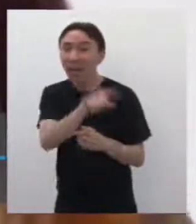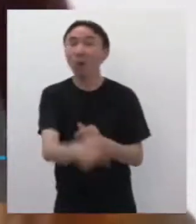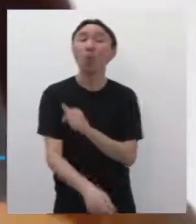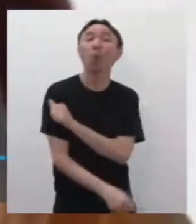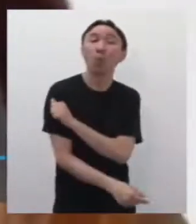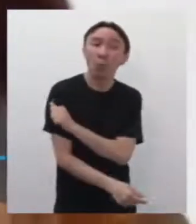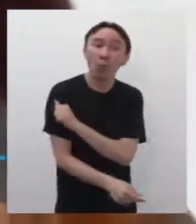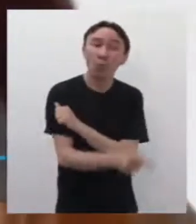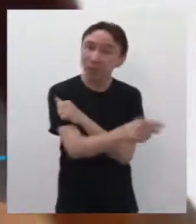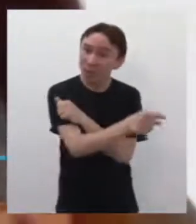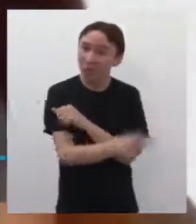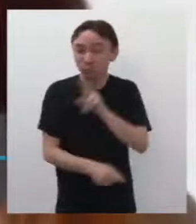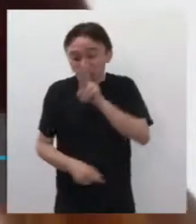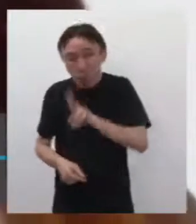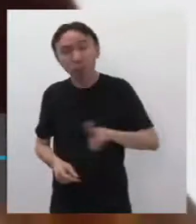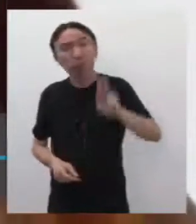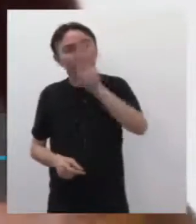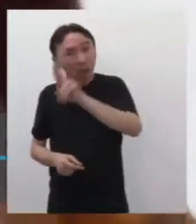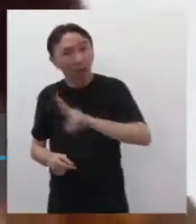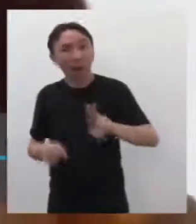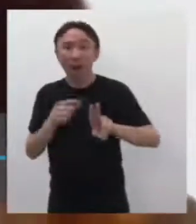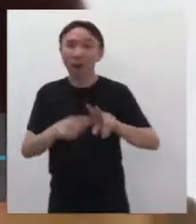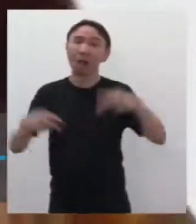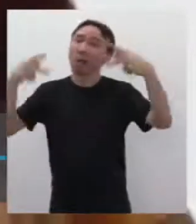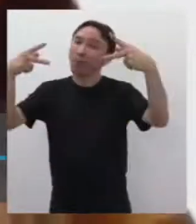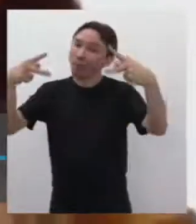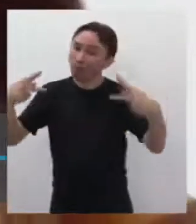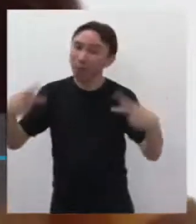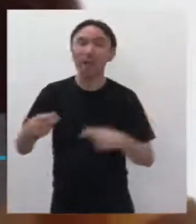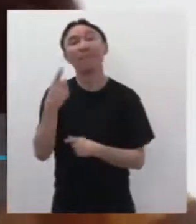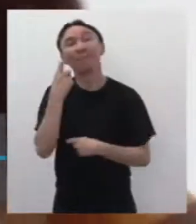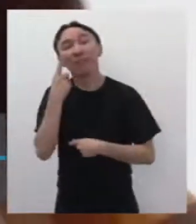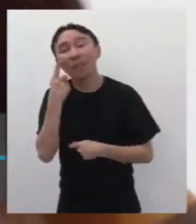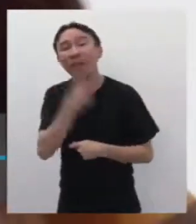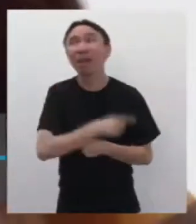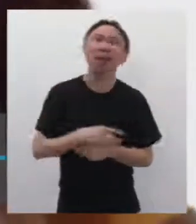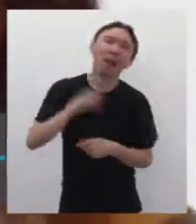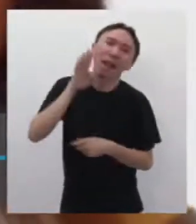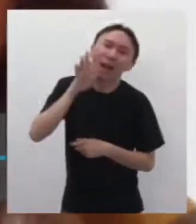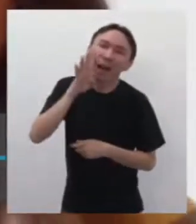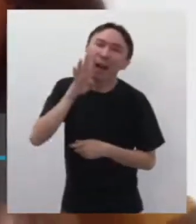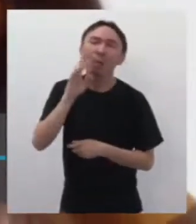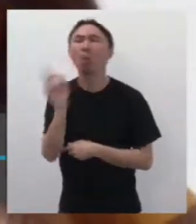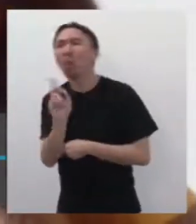plataforma, discutir depois com você o que foi interessante, o que não foi.